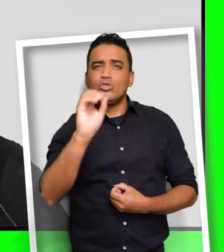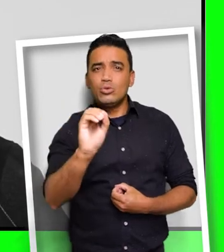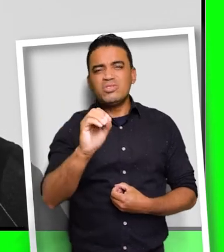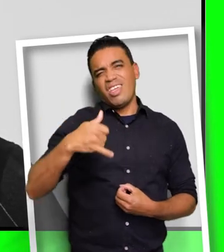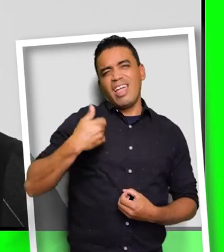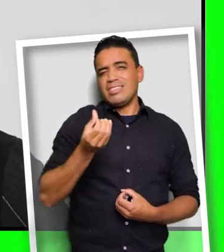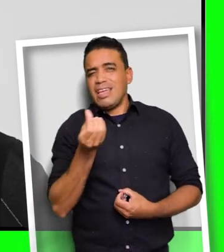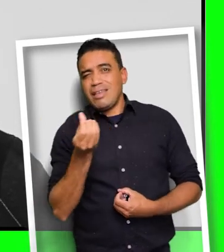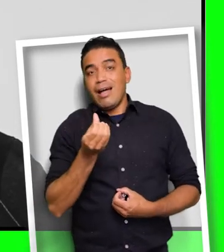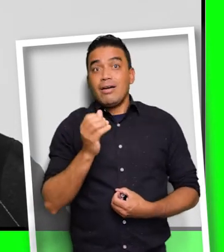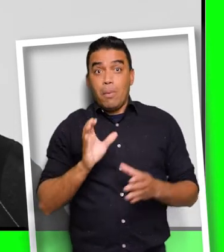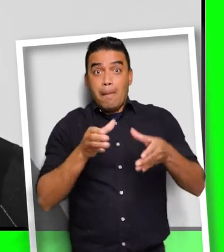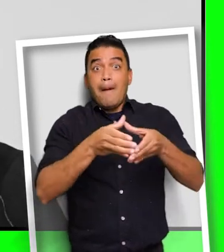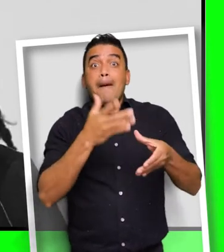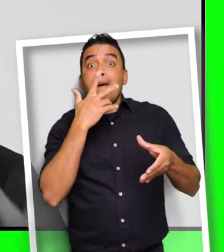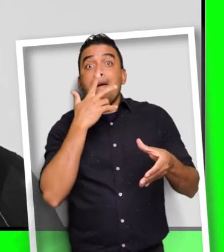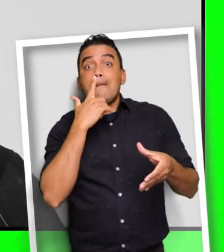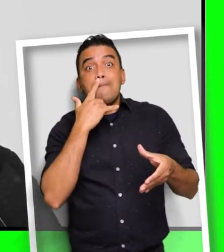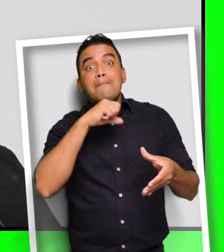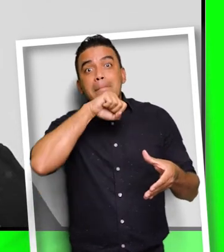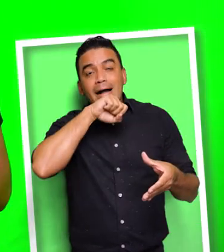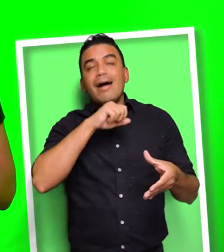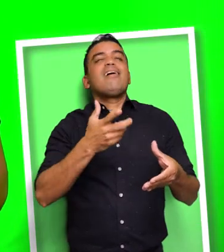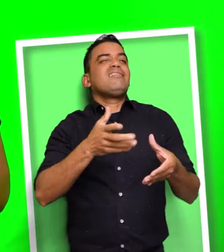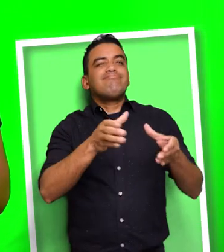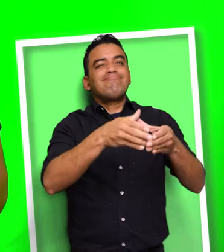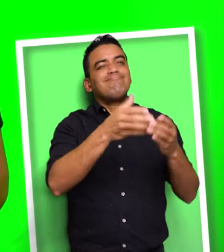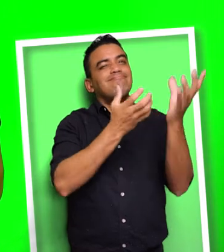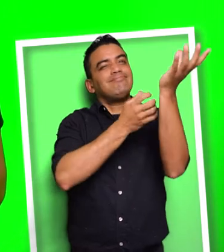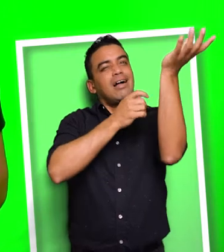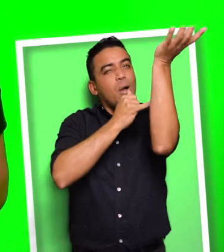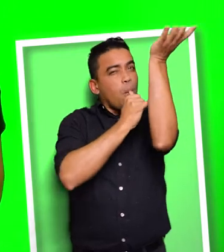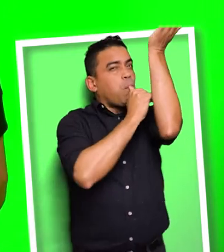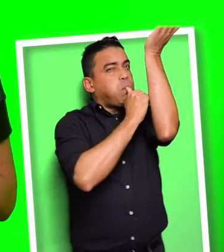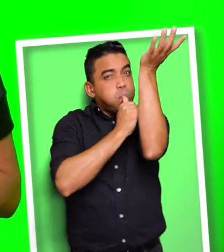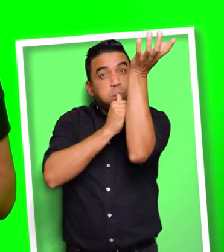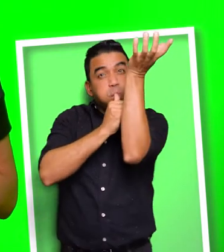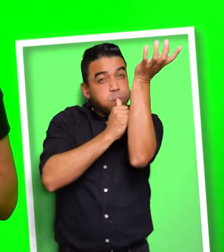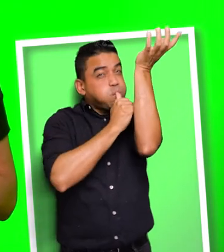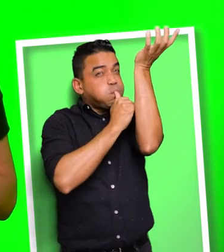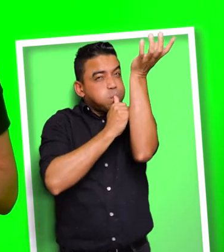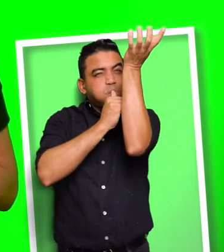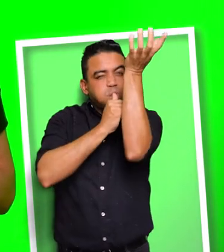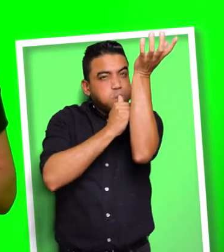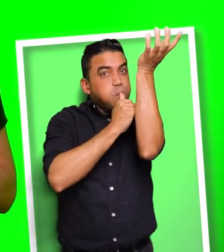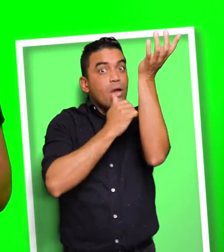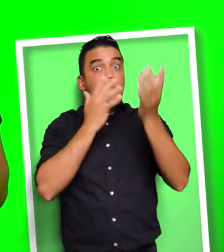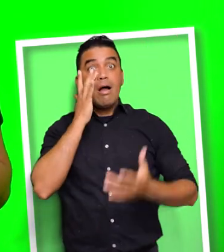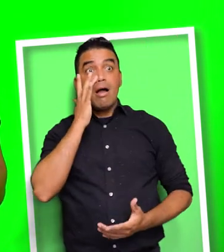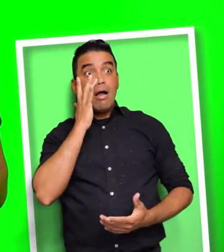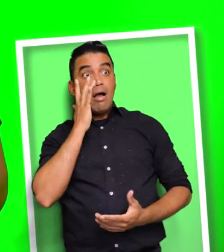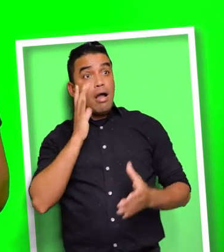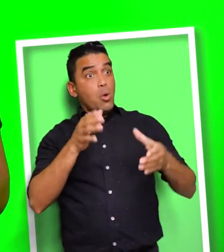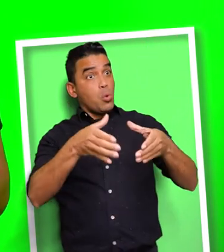tocava na banda de música, tocava tuba, aquele instrumento enorme. E eu ia e ficava muito encantada de ver aquelas